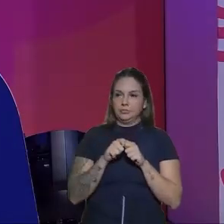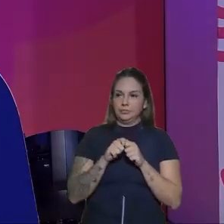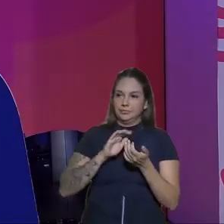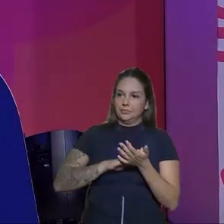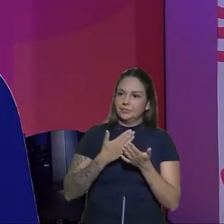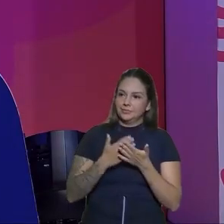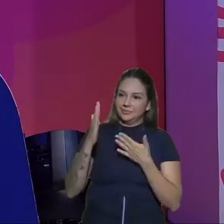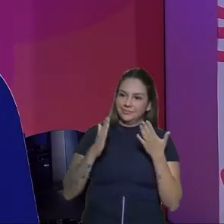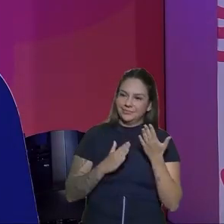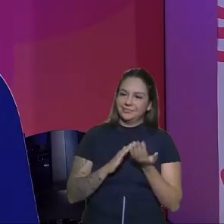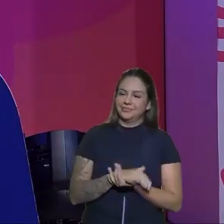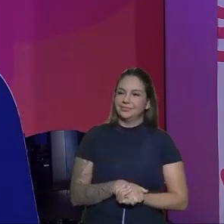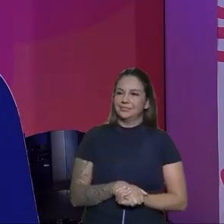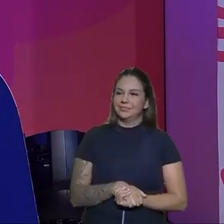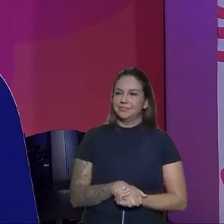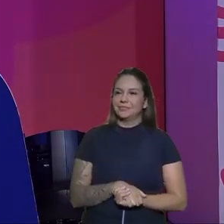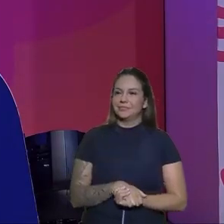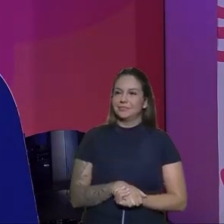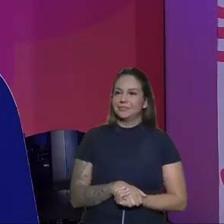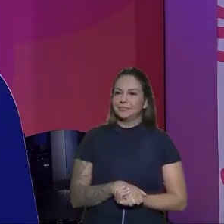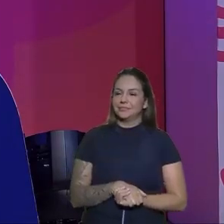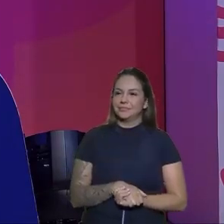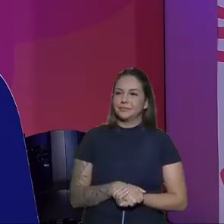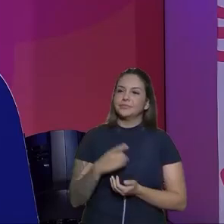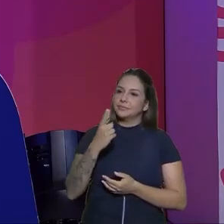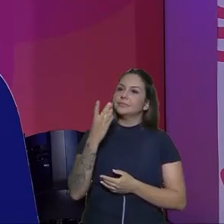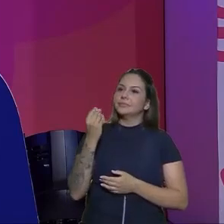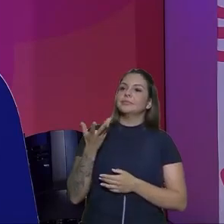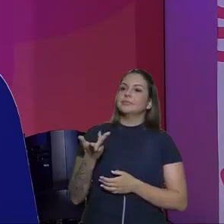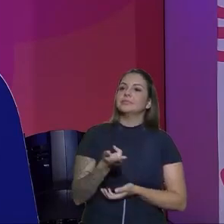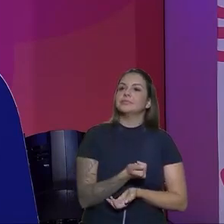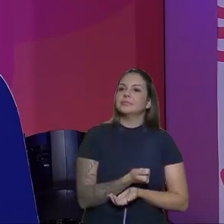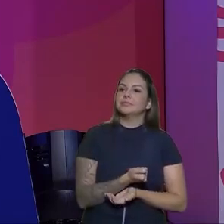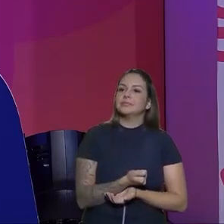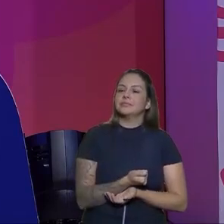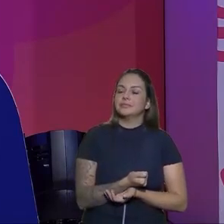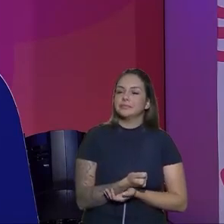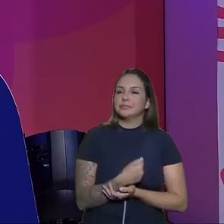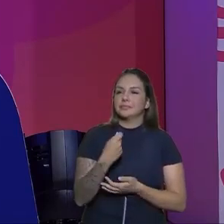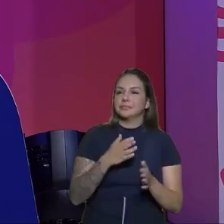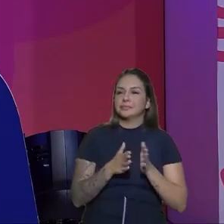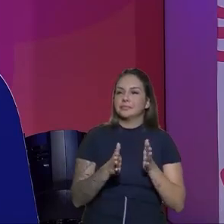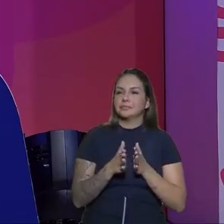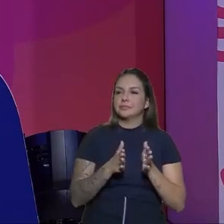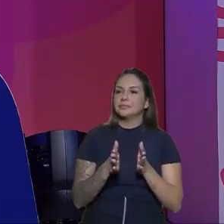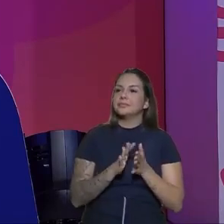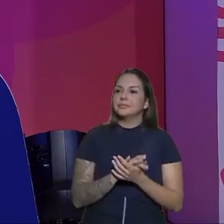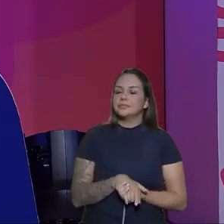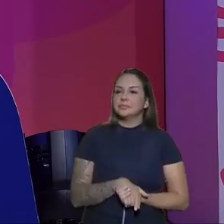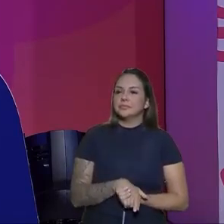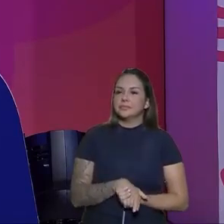a tradução para Libras. É uma tarefa maravilhosa e dá acessibilidade,